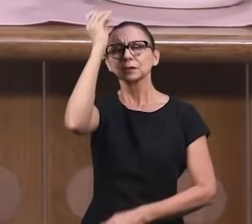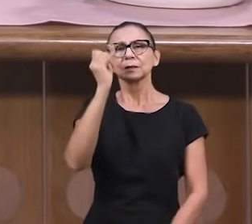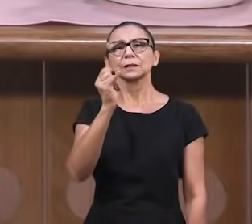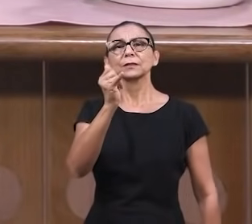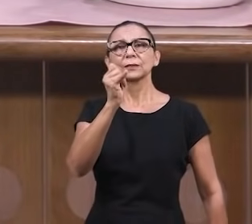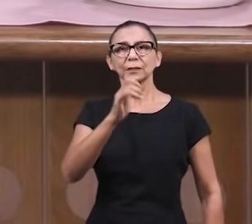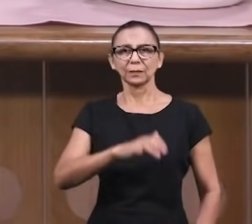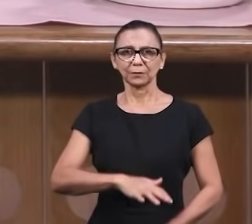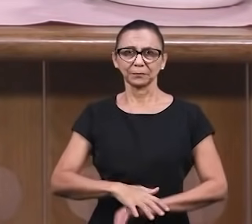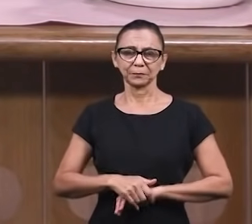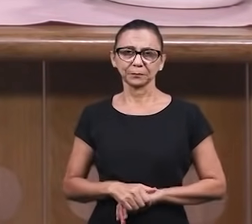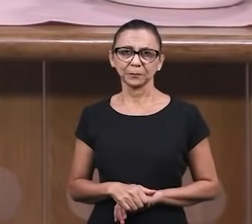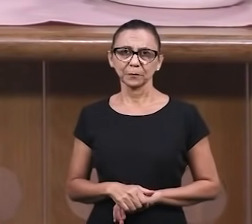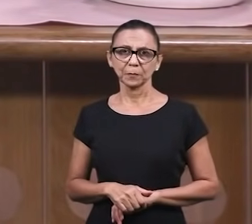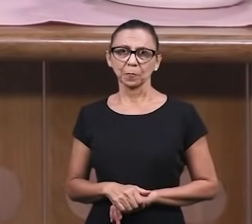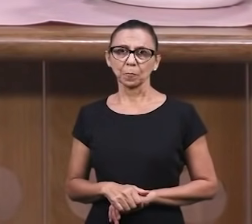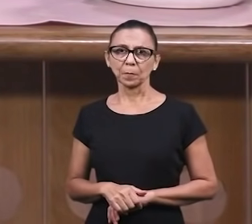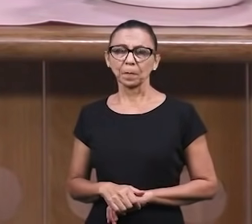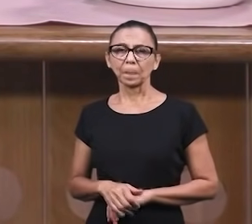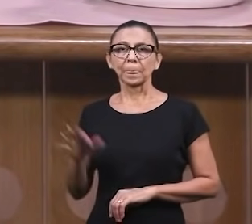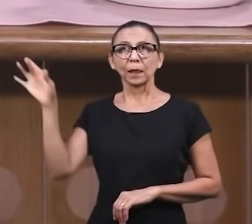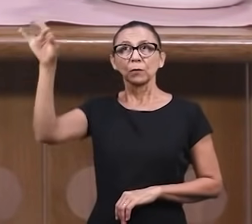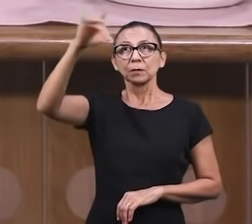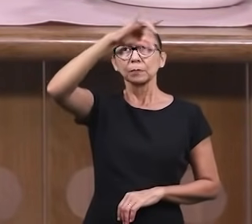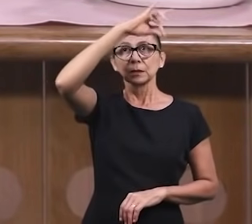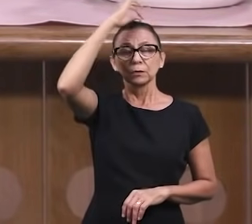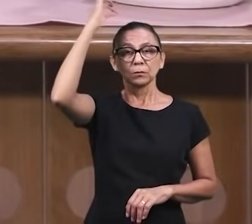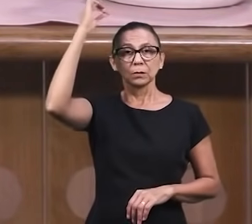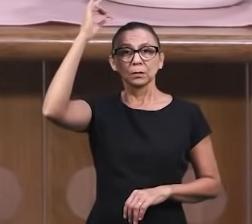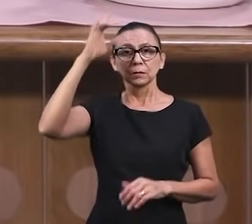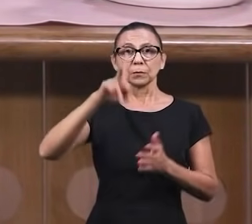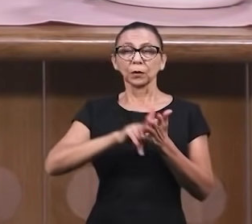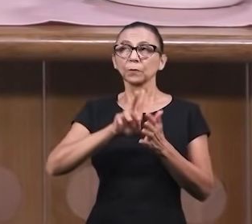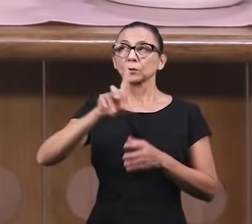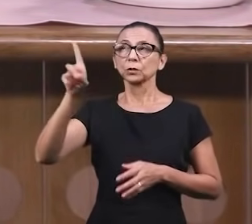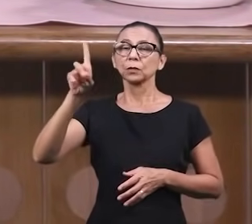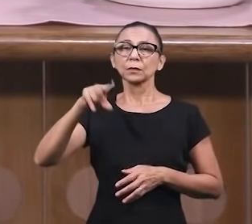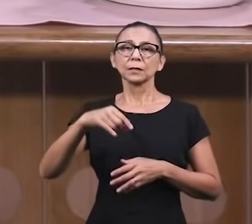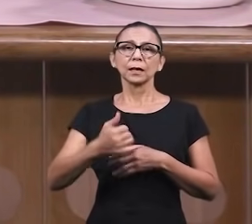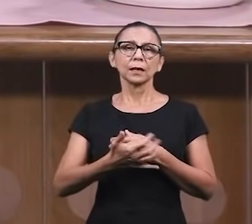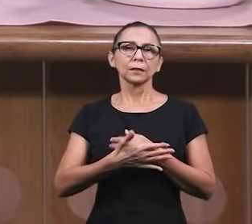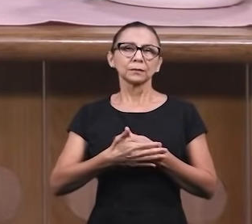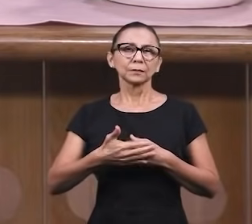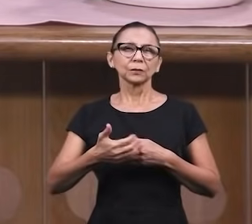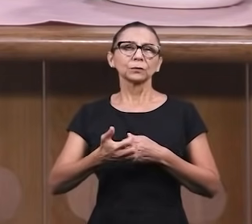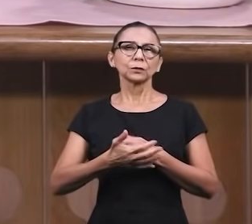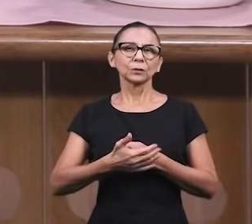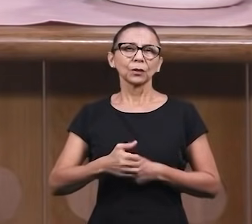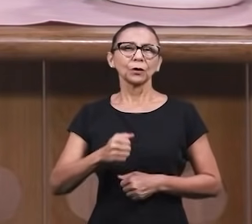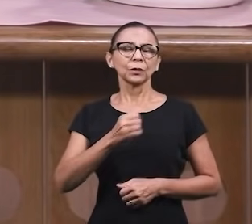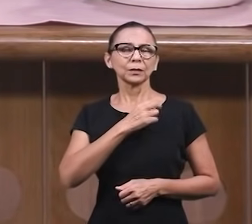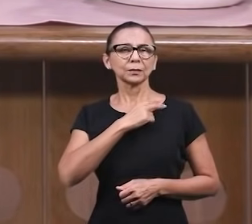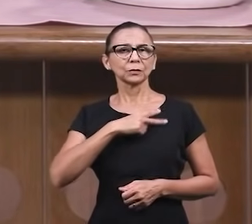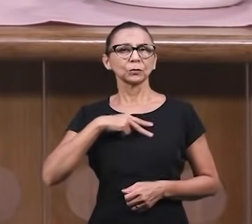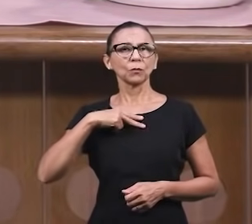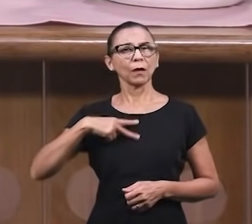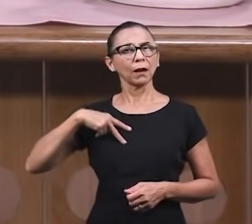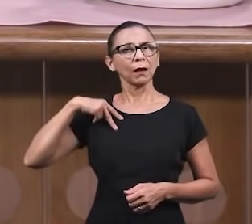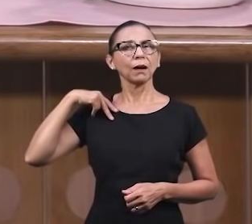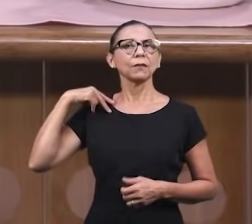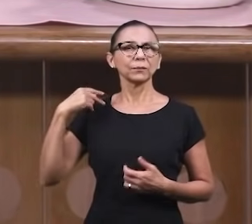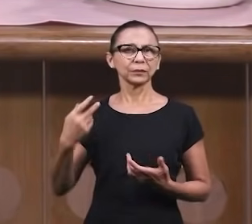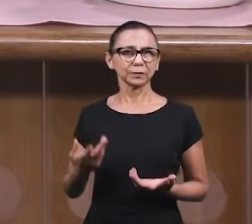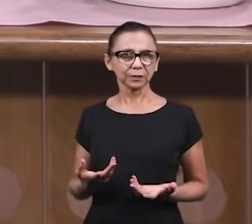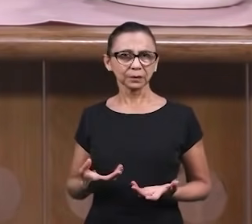manso, o Espírito de Deus é suave, tanto que a Bíblia, quando descreve a figura do